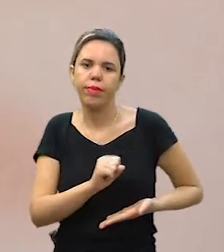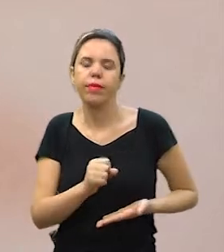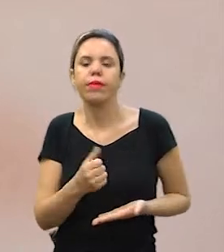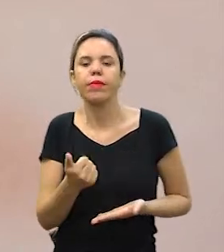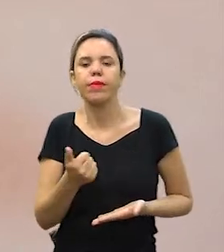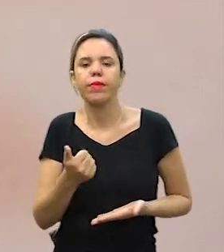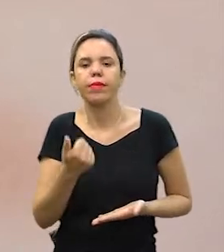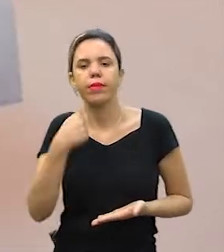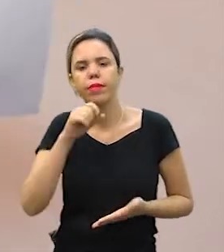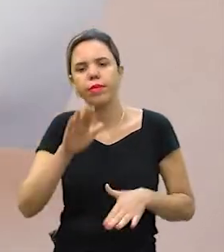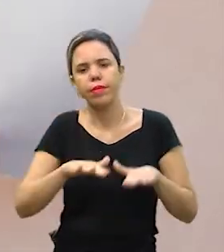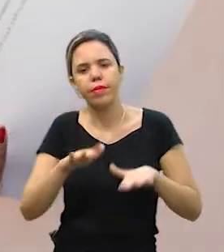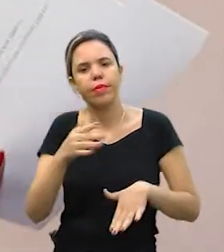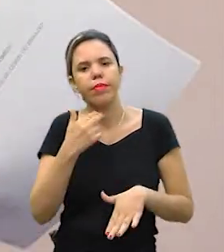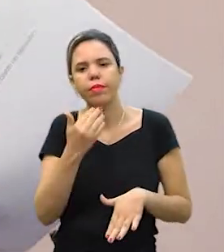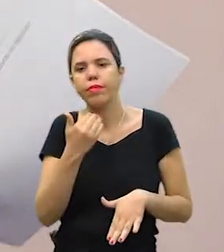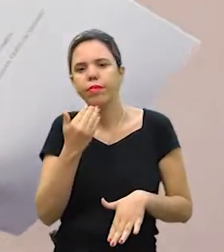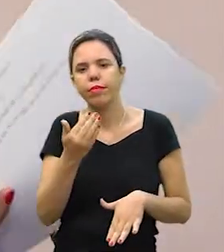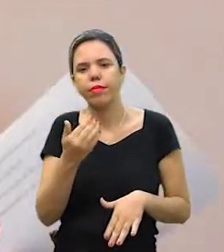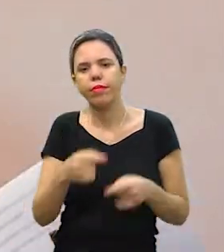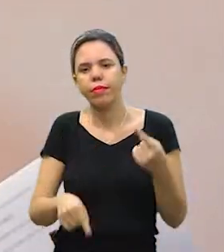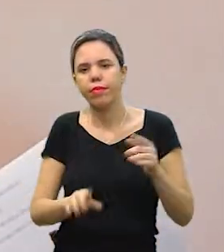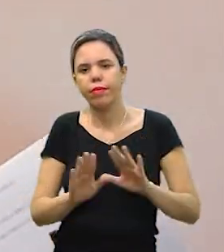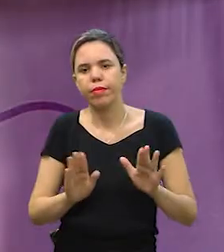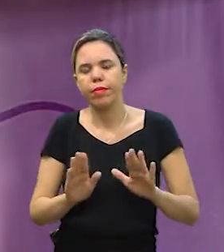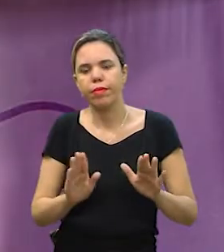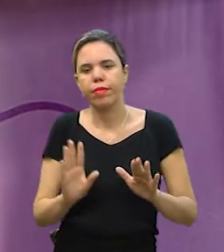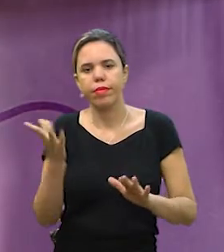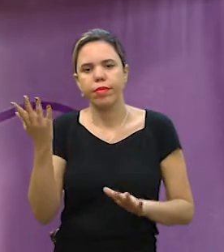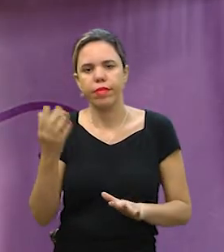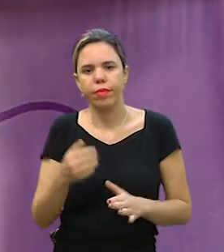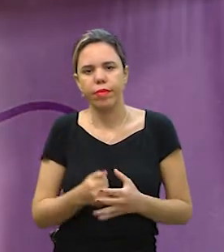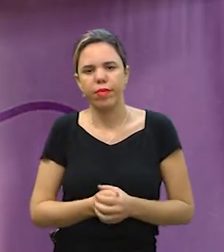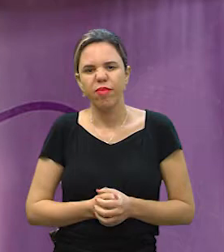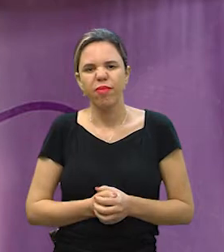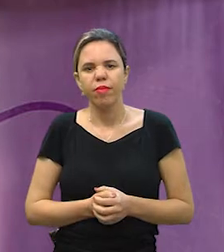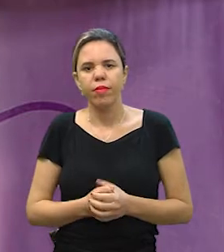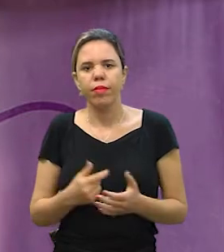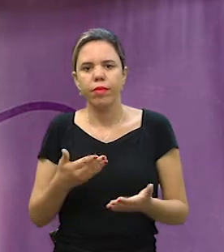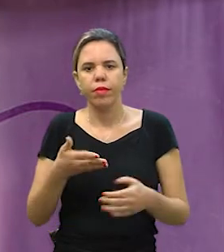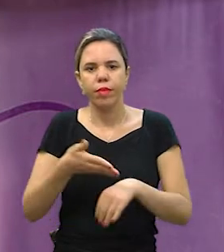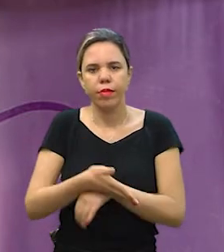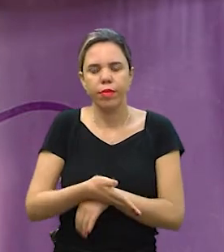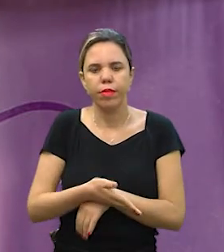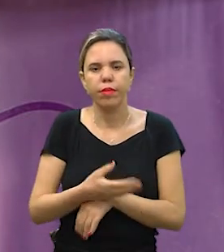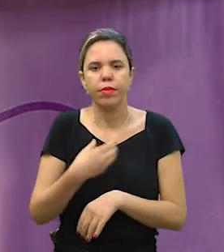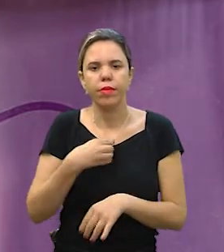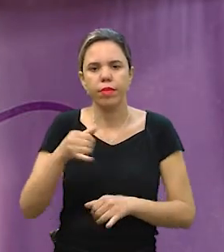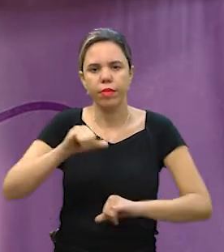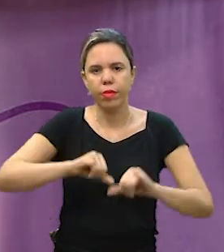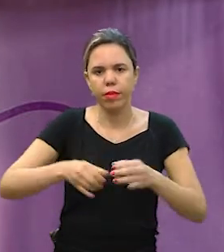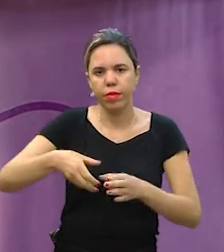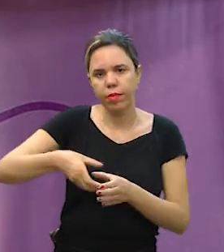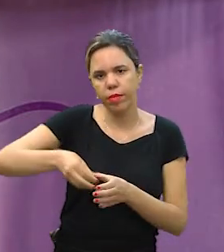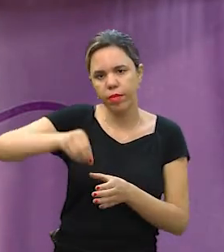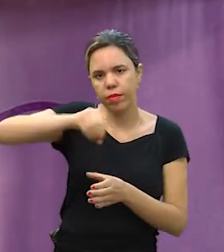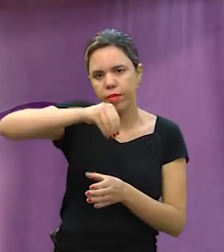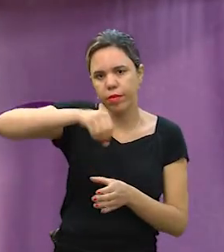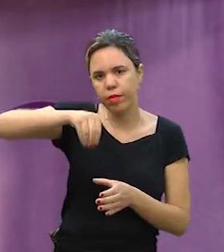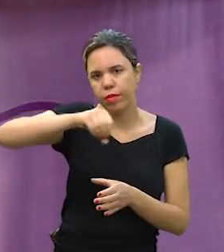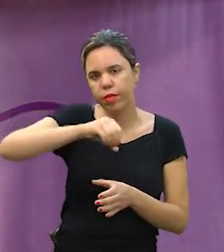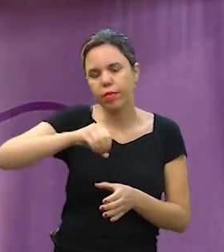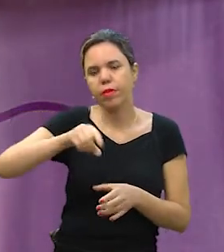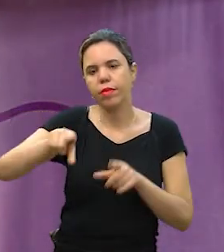aí materna, mas nem sempre isso acontece, né? Aí entram as fórmulas. Como